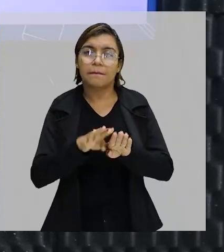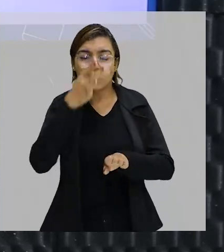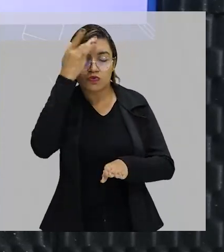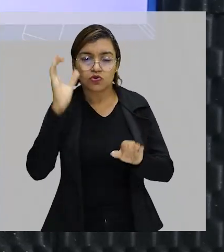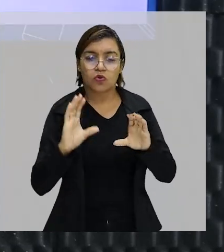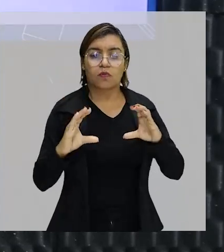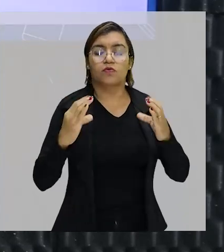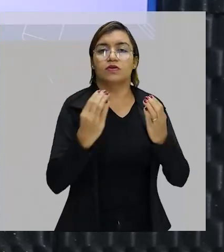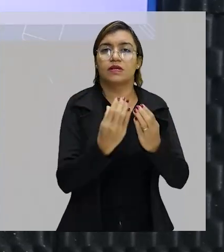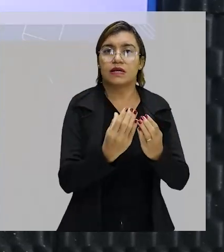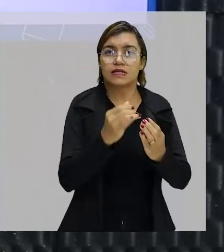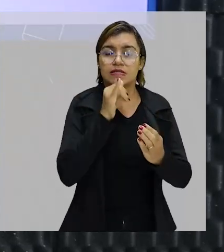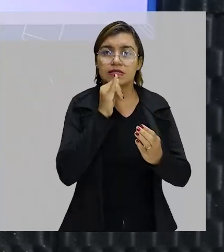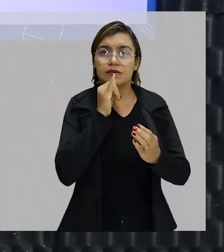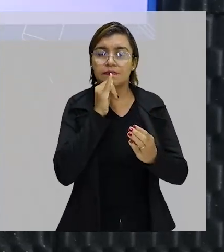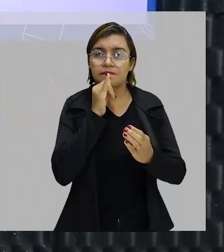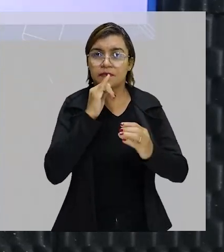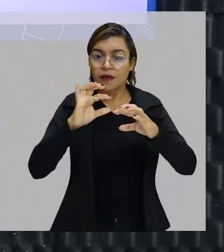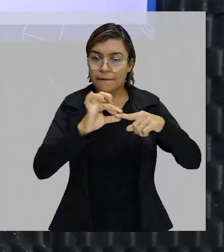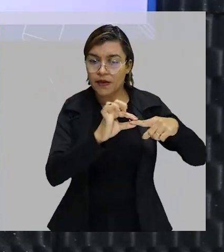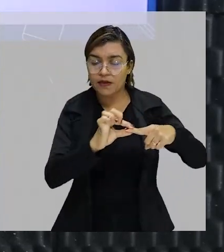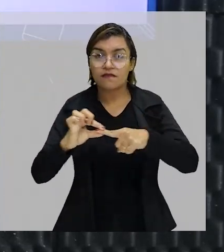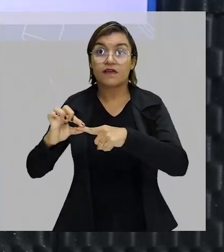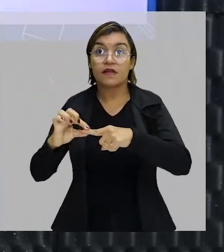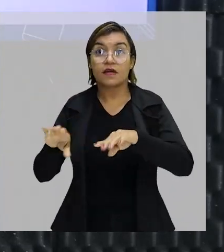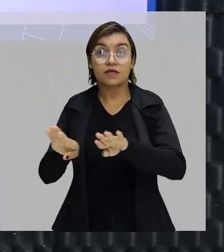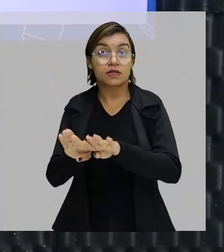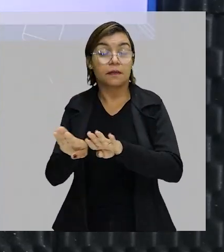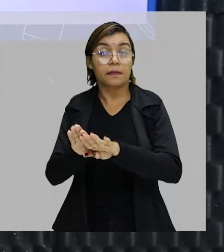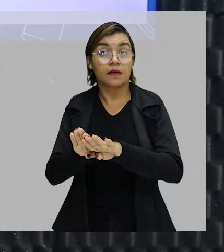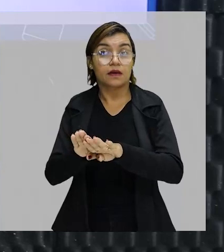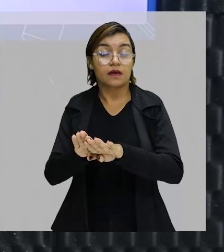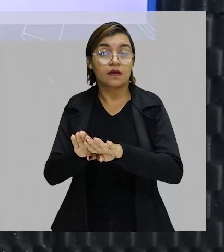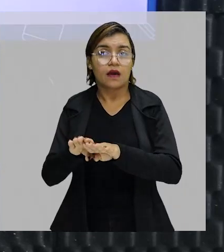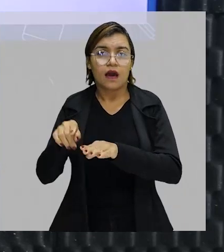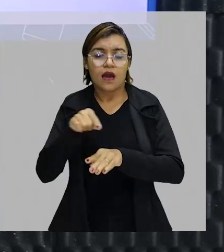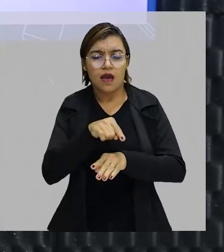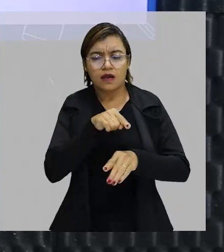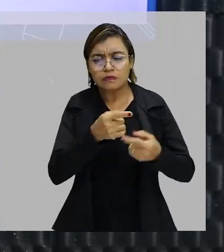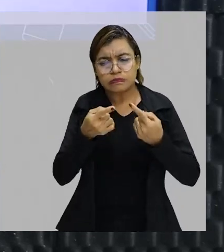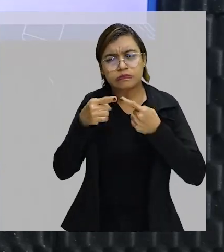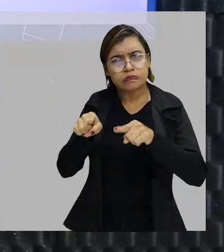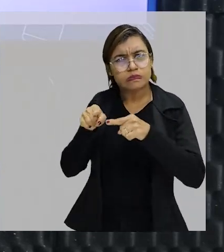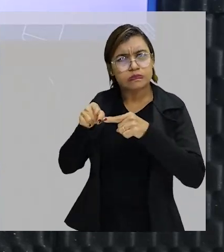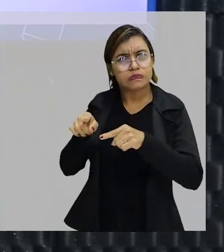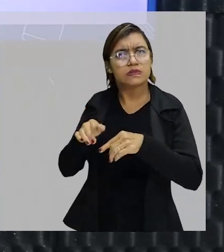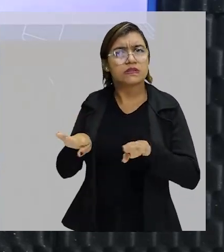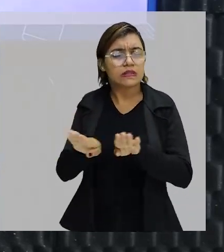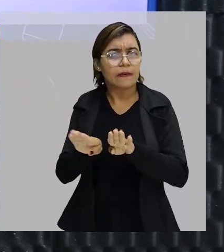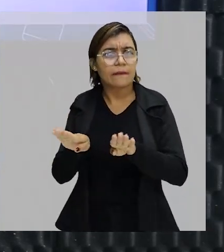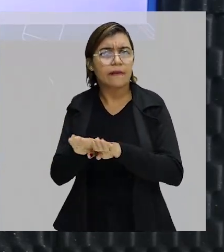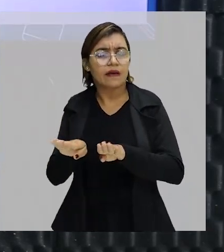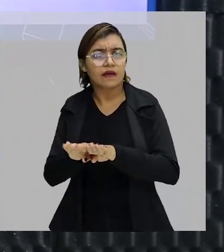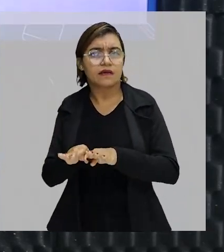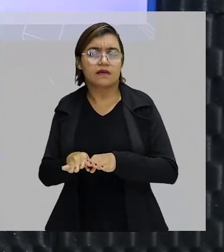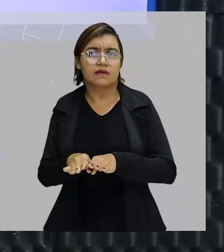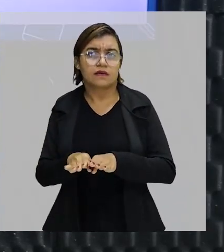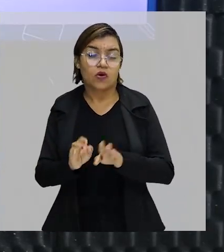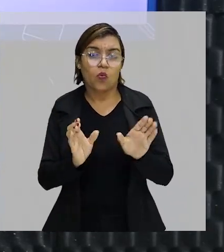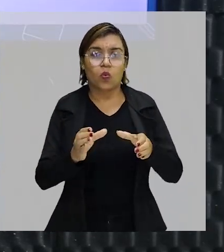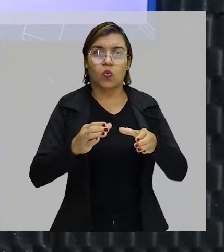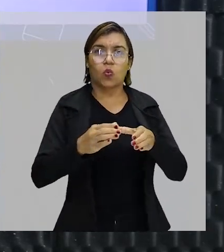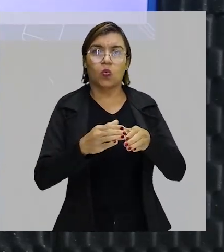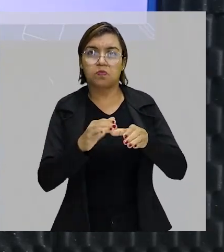falam determinadas gírias, etc., elas são ridicularizadas. São vistas de forma preconceituosa pelas elites,